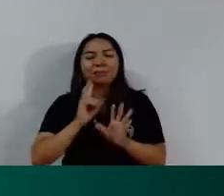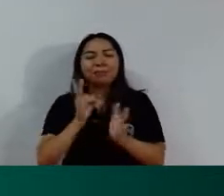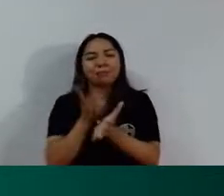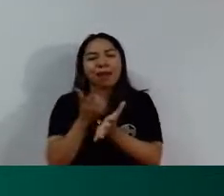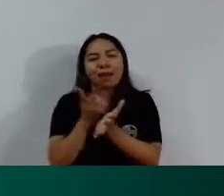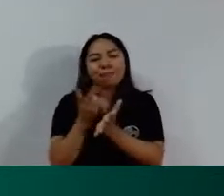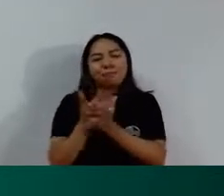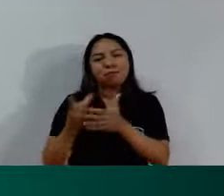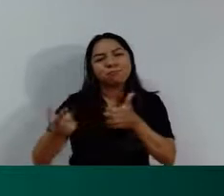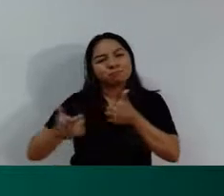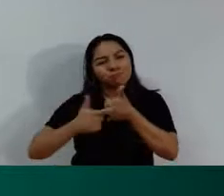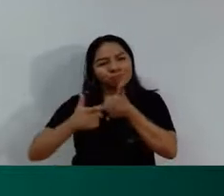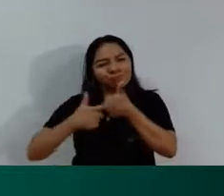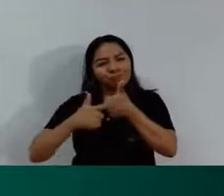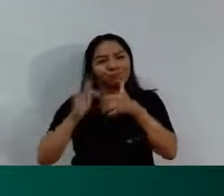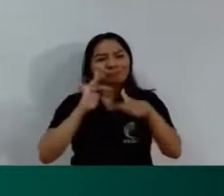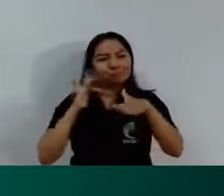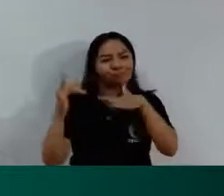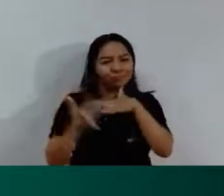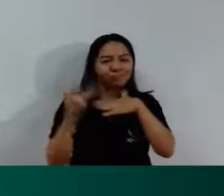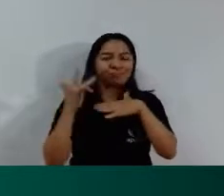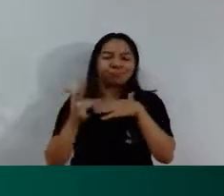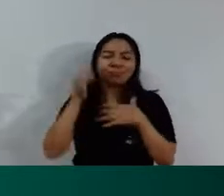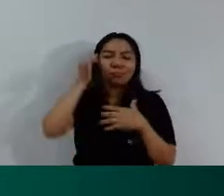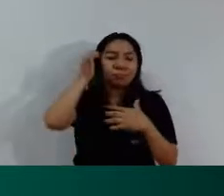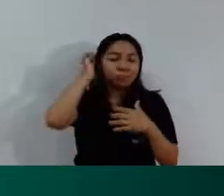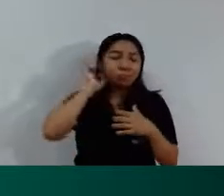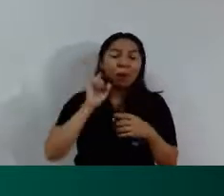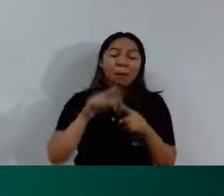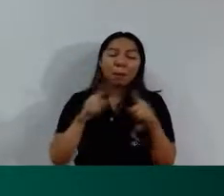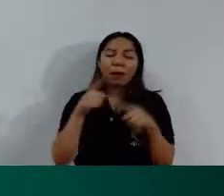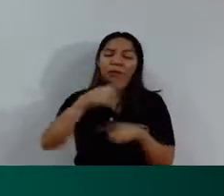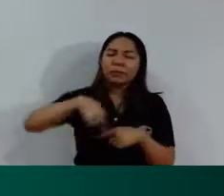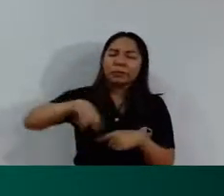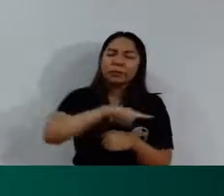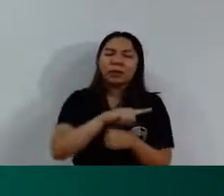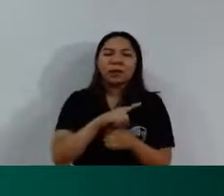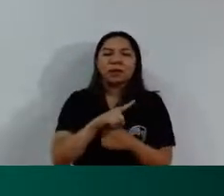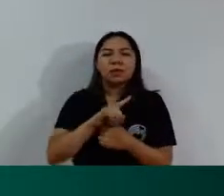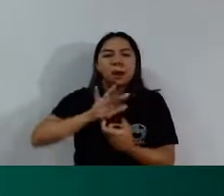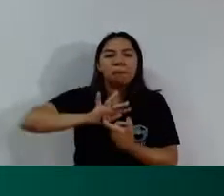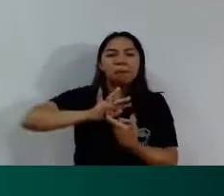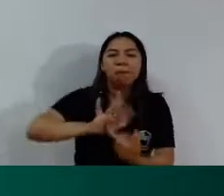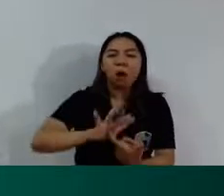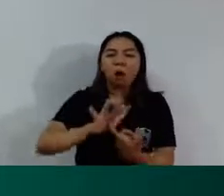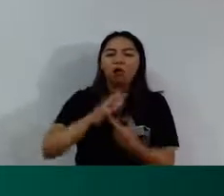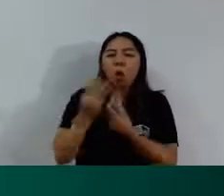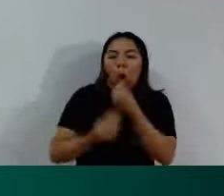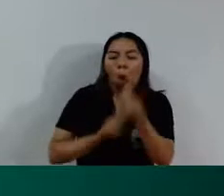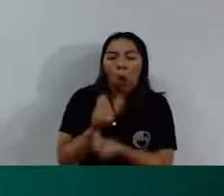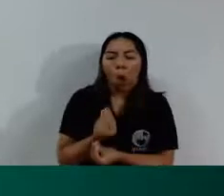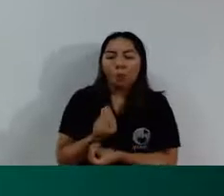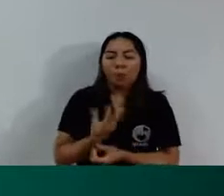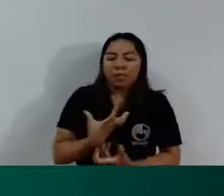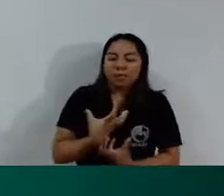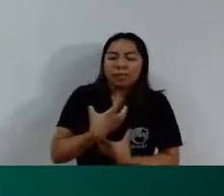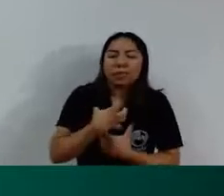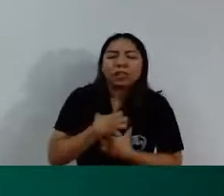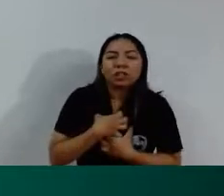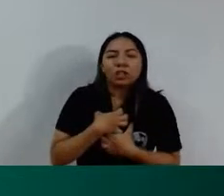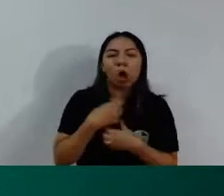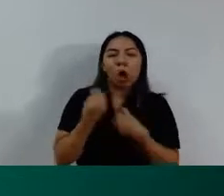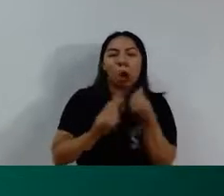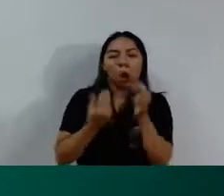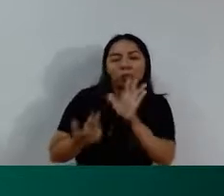porque o tempo não permite mas vocês traduzem modos de ser sentir e estar na cidade